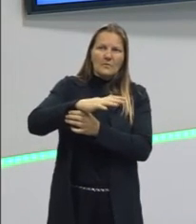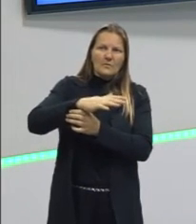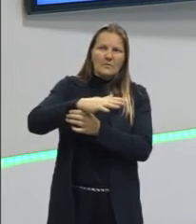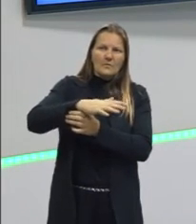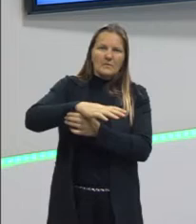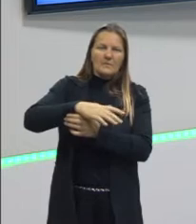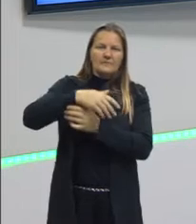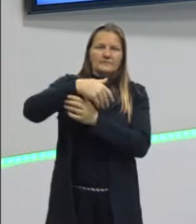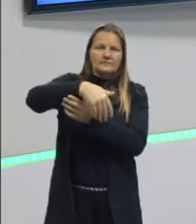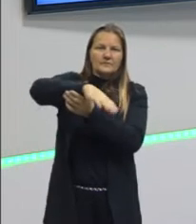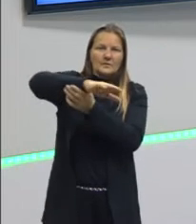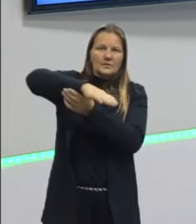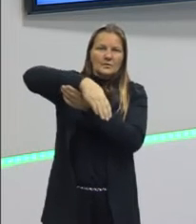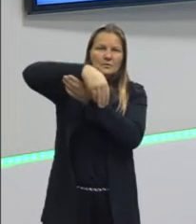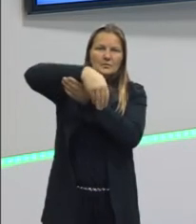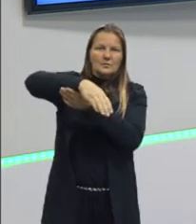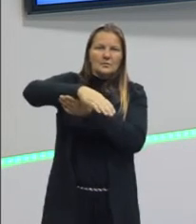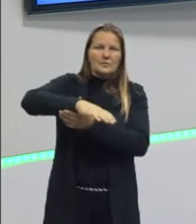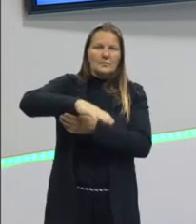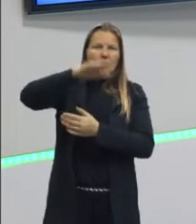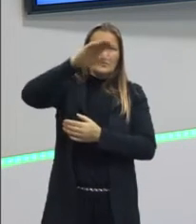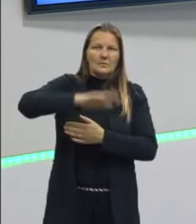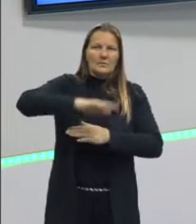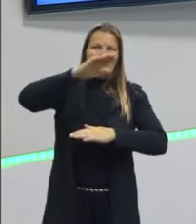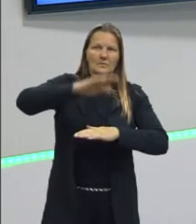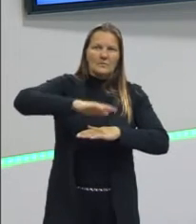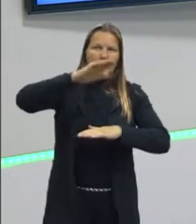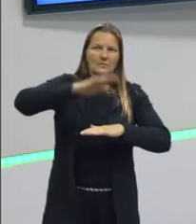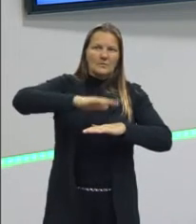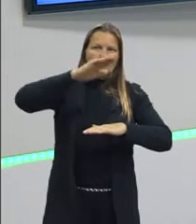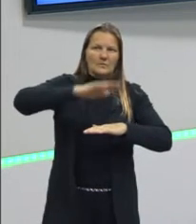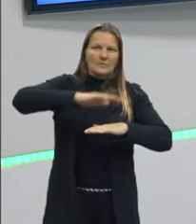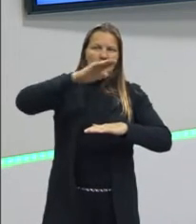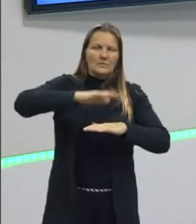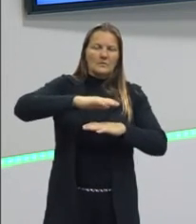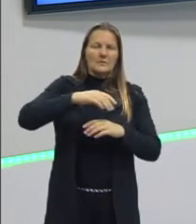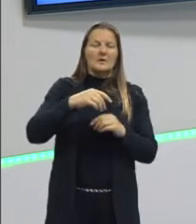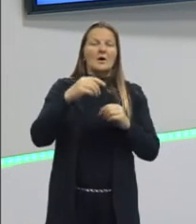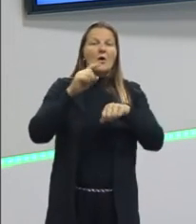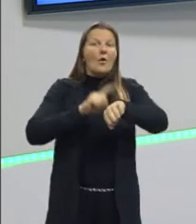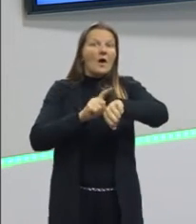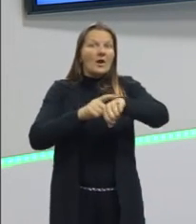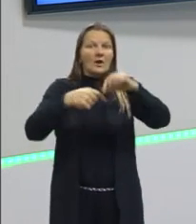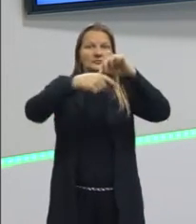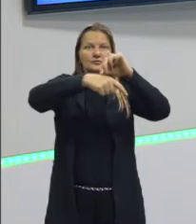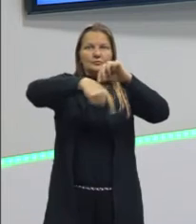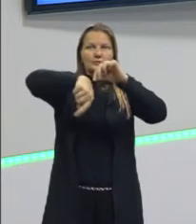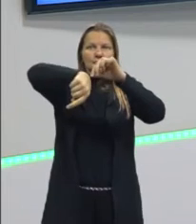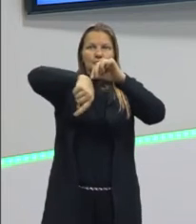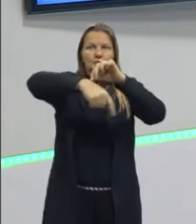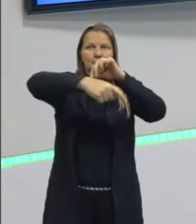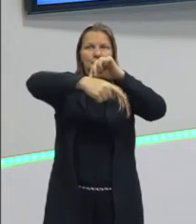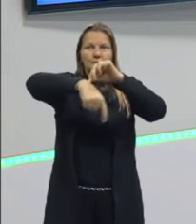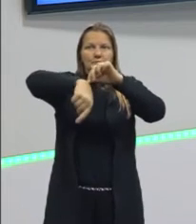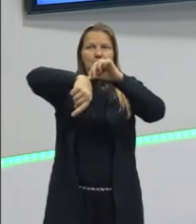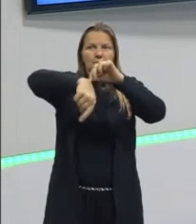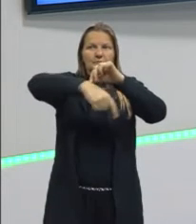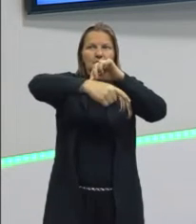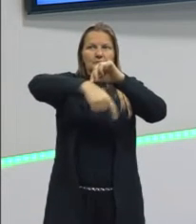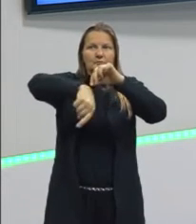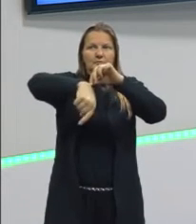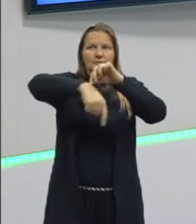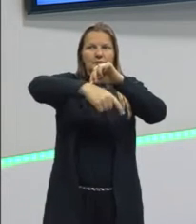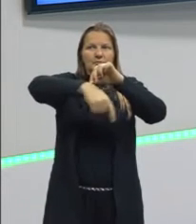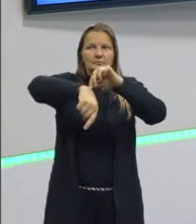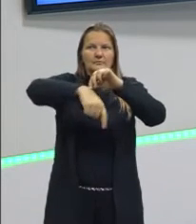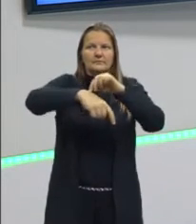um movimento de vai e volta de cima para baixo como acontece ali do relógio né ele fica fazendo assim né ou